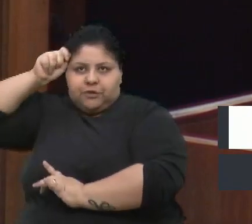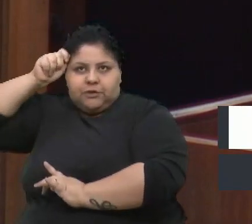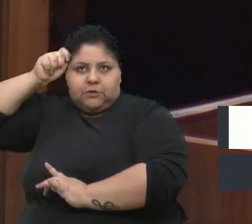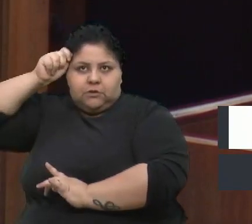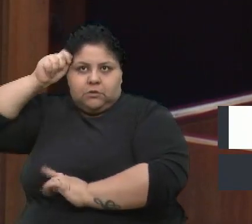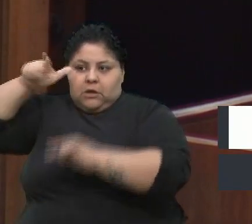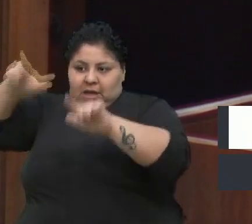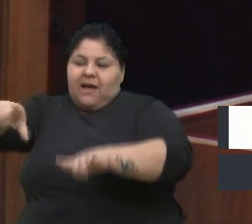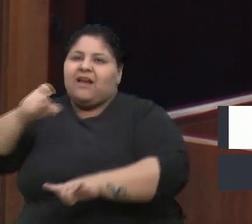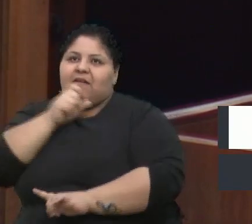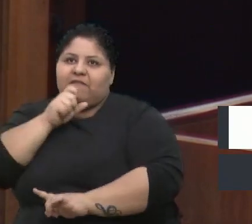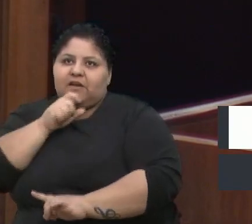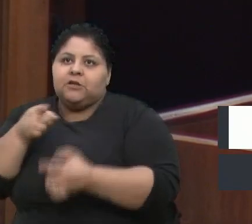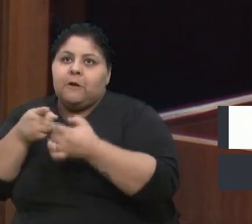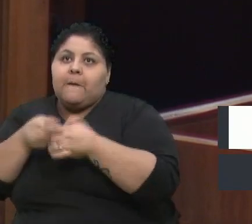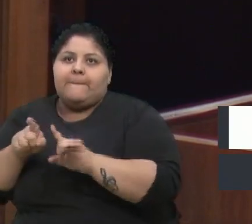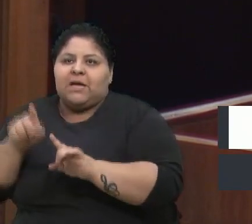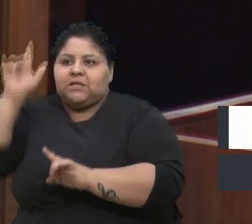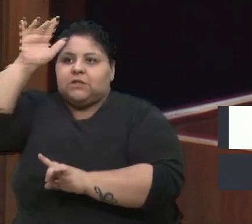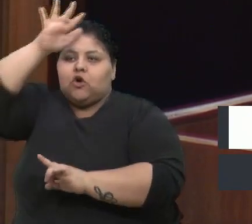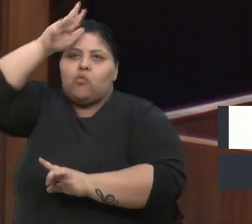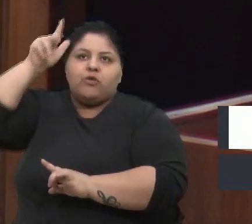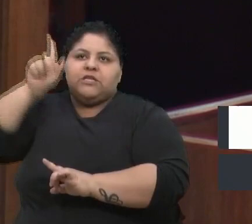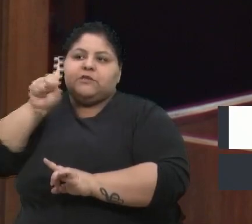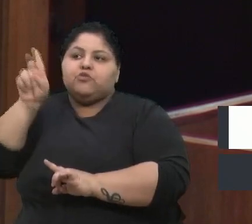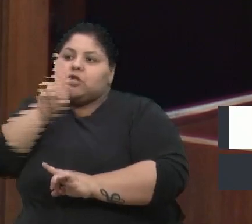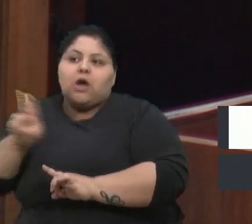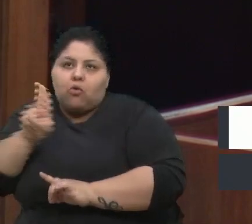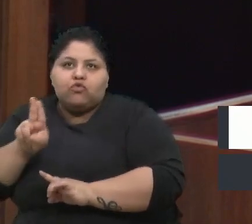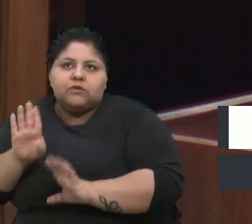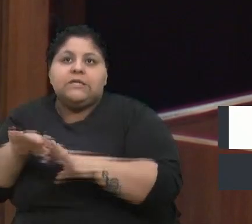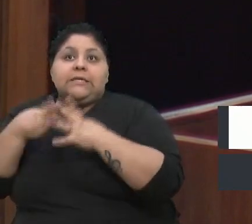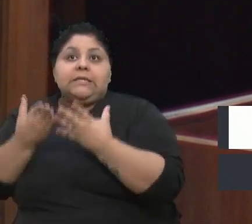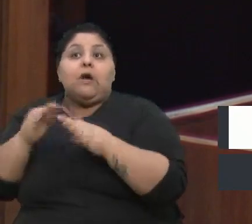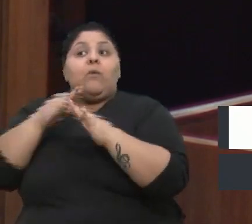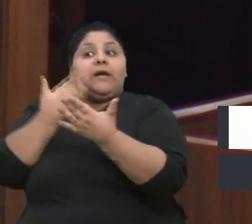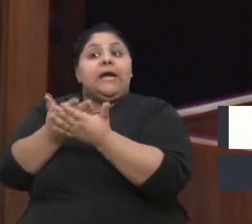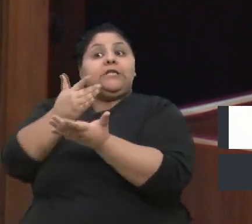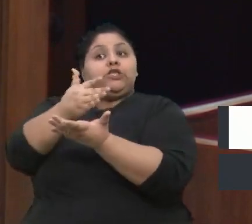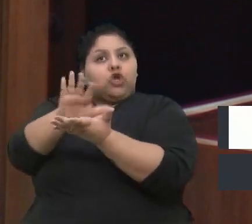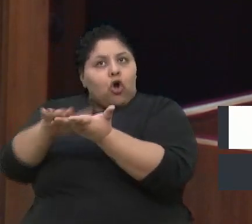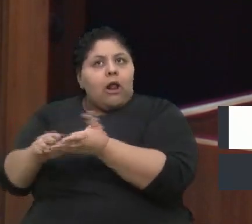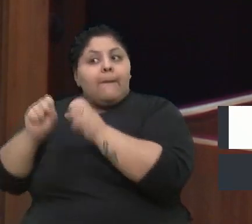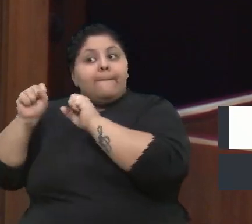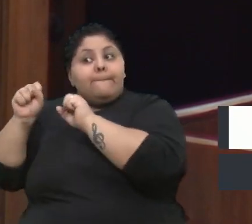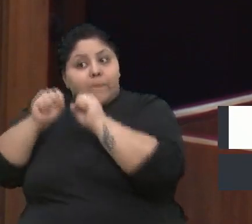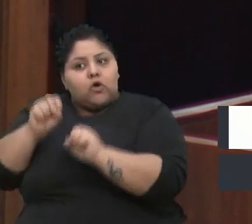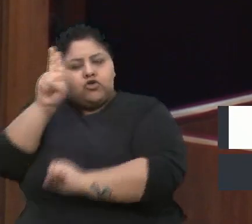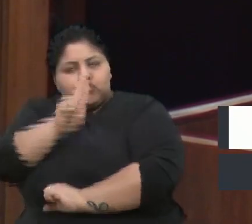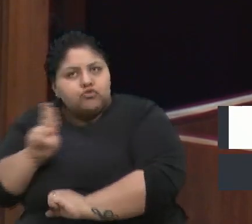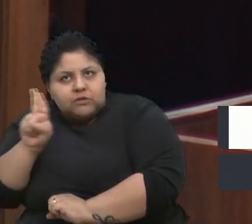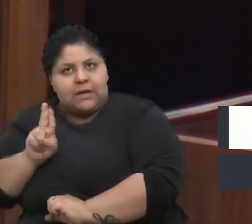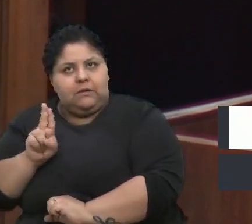município ali. Então, a escola pode usar, é um termo por 5 anos, podendo ser renovado. Então, tu regula toda essa